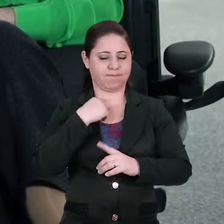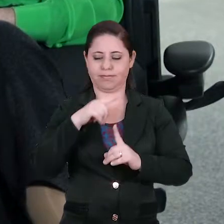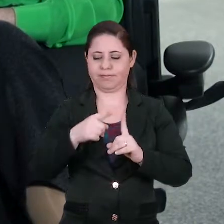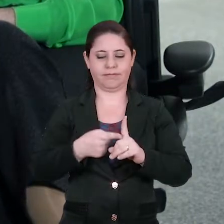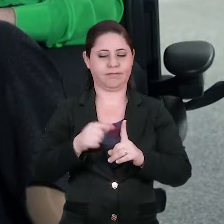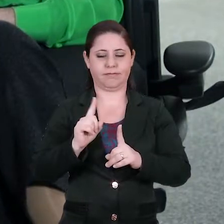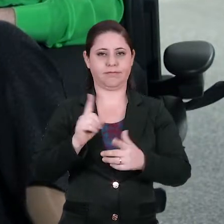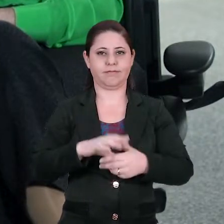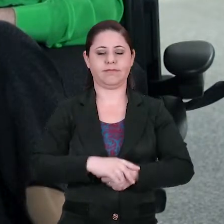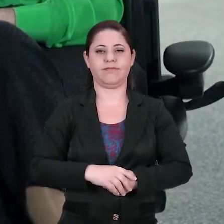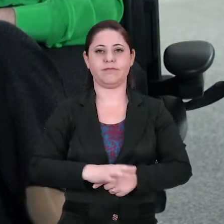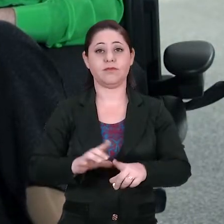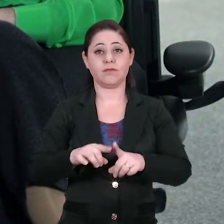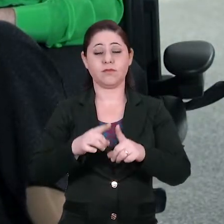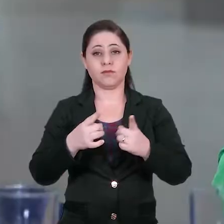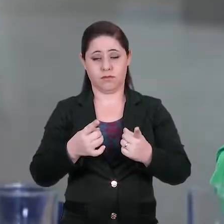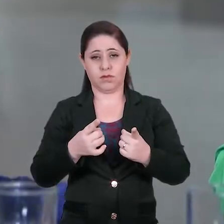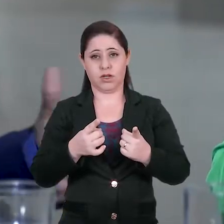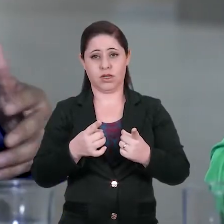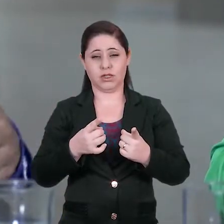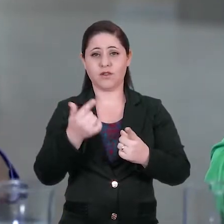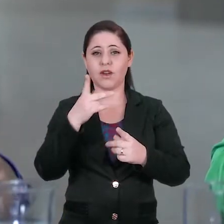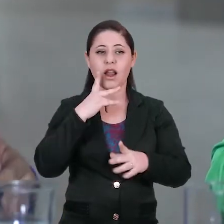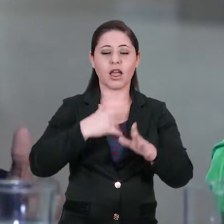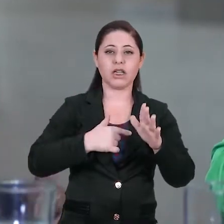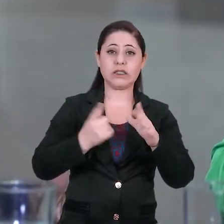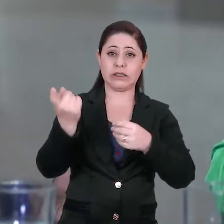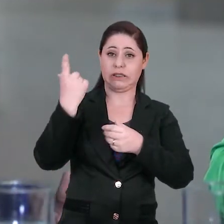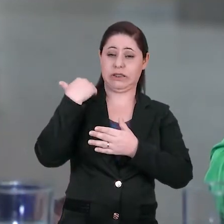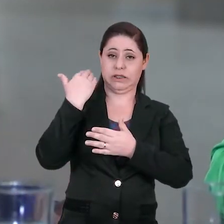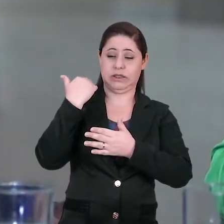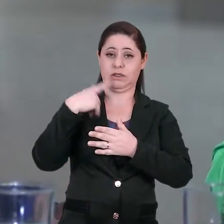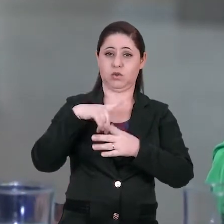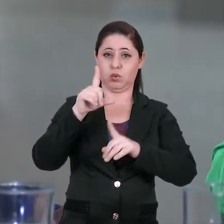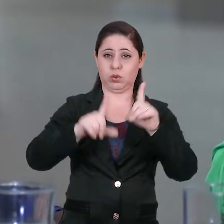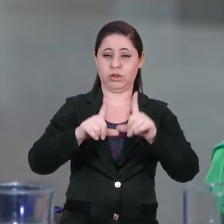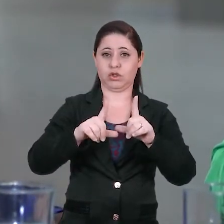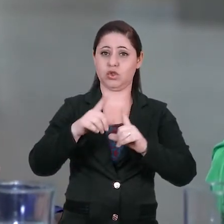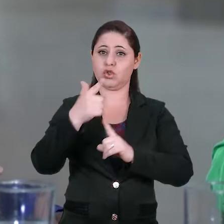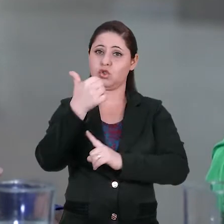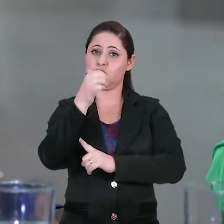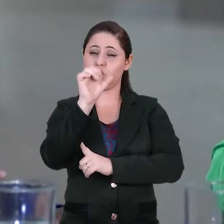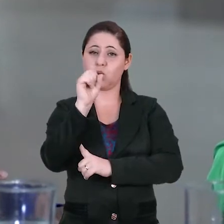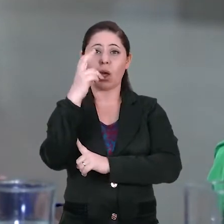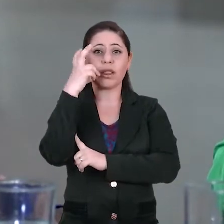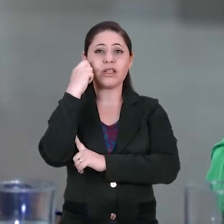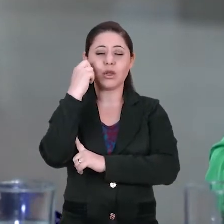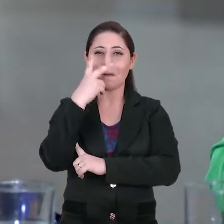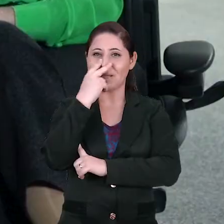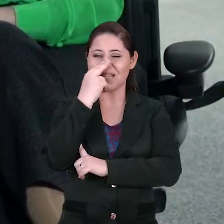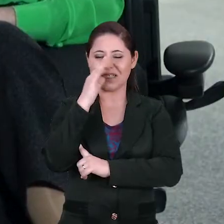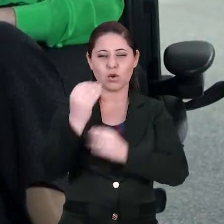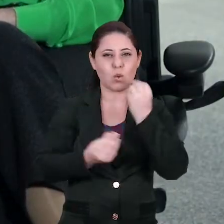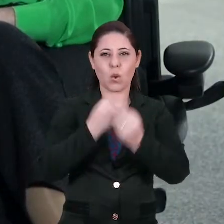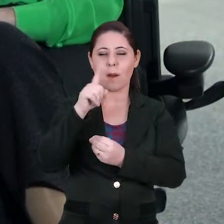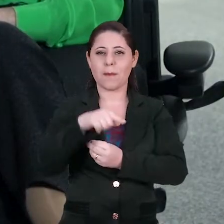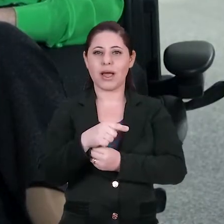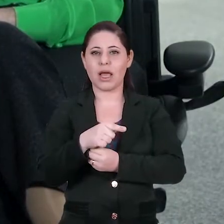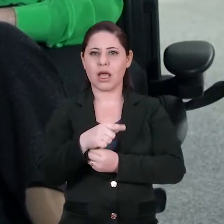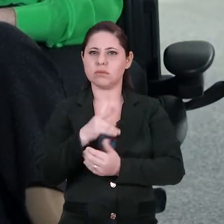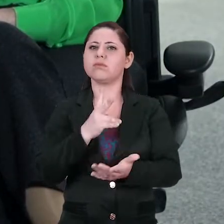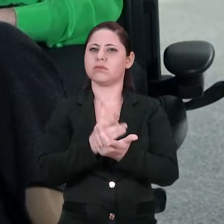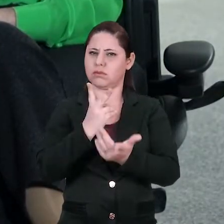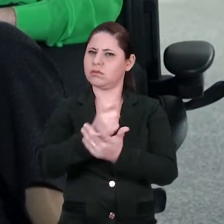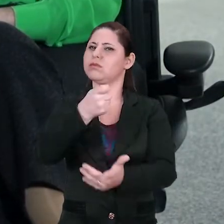Não pode ter filhos, né? Mas a senhora, eu falei no outro bloco, tem 18 afilhados. Como é que é essa